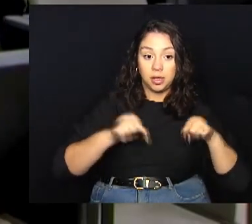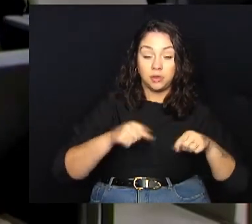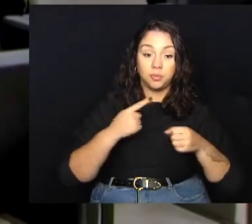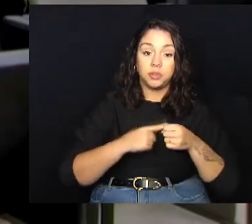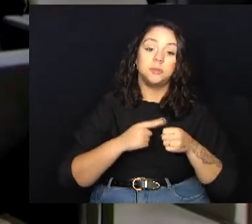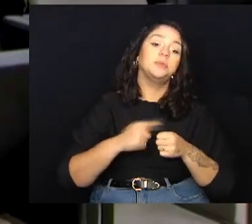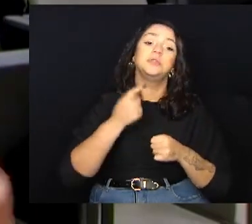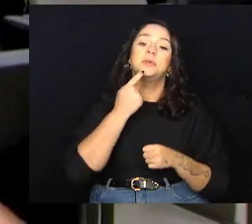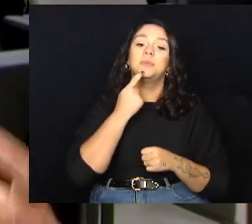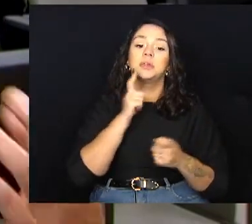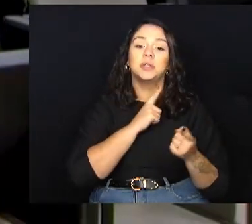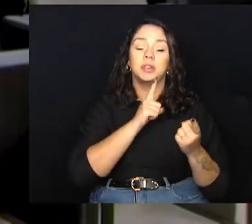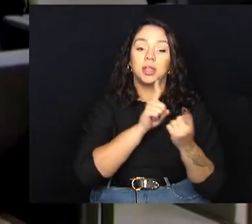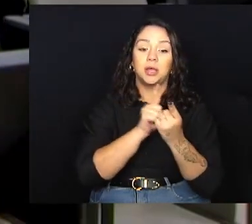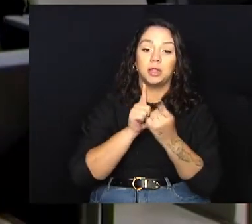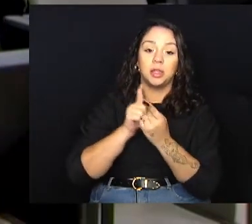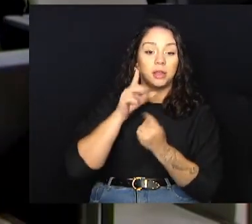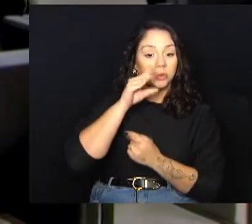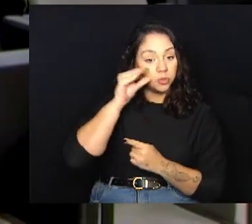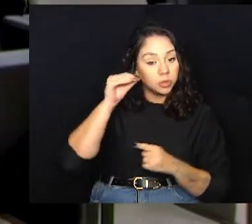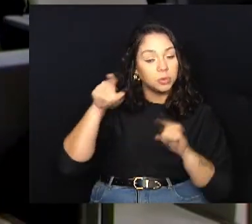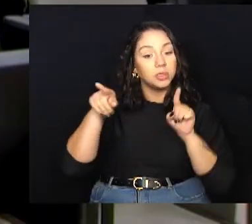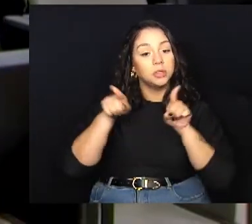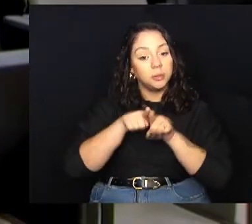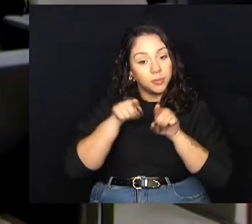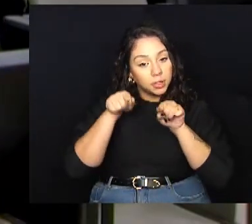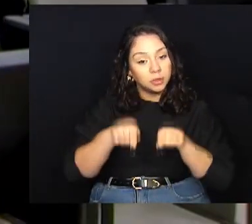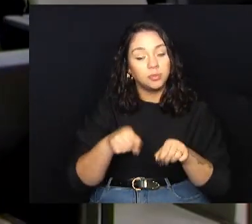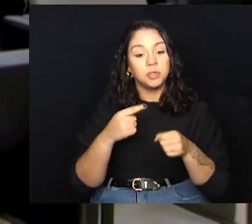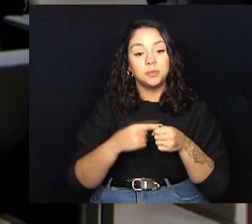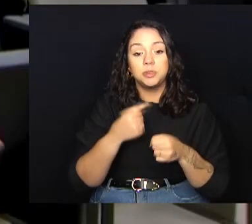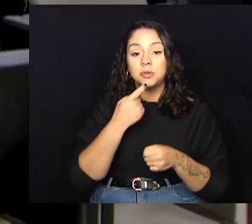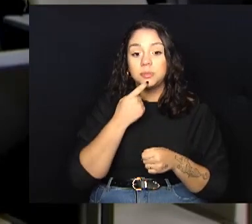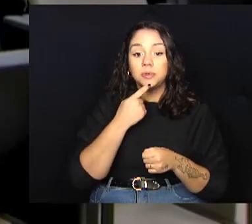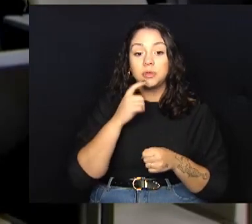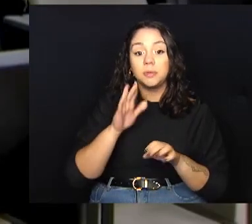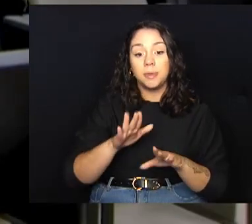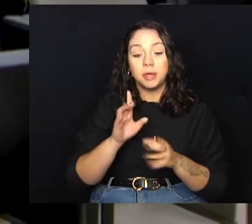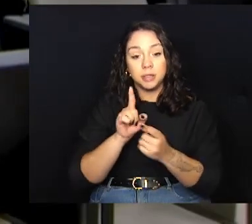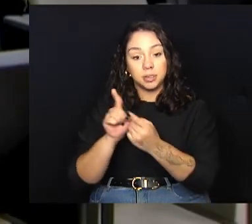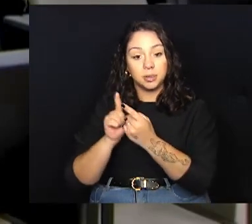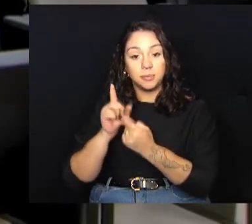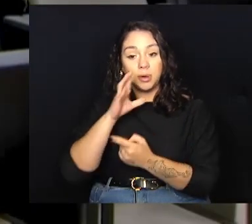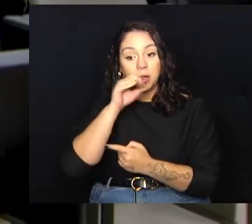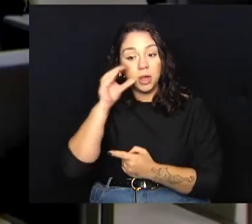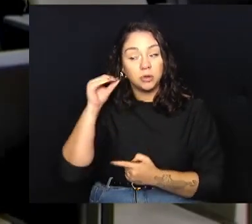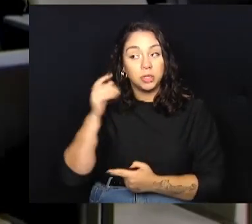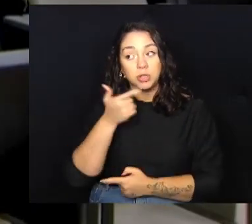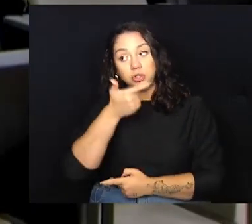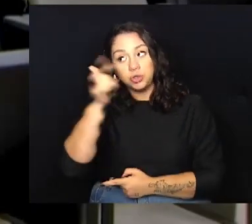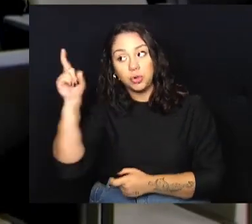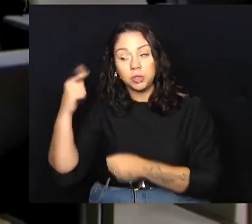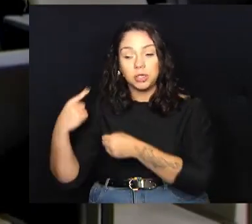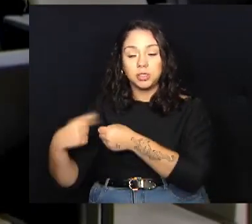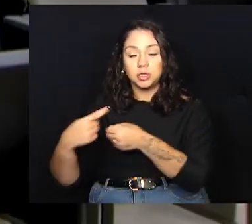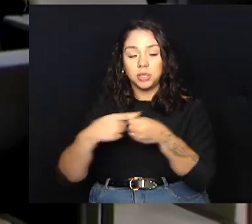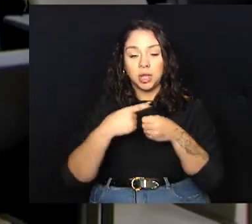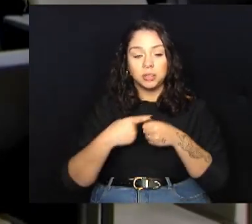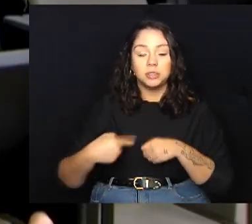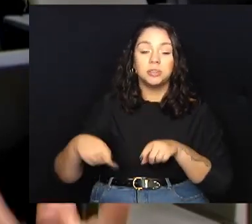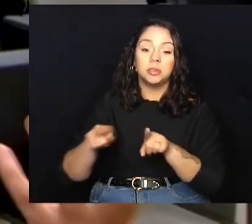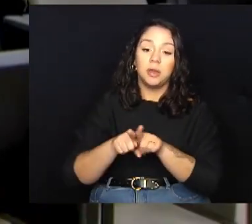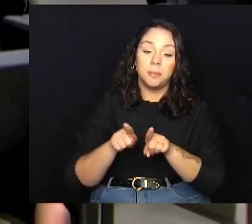que atende adolescentes também do município de Campinas mas atende adolescente de outras de outras cidades da região também